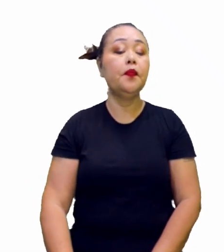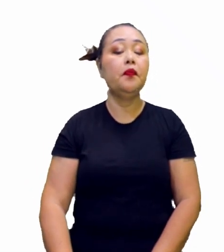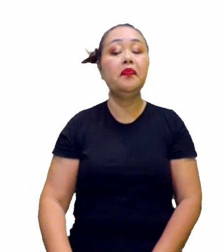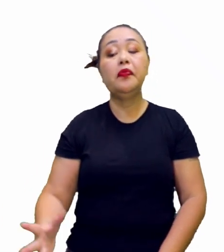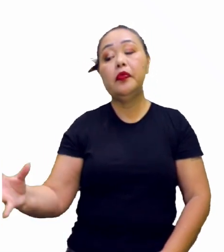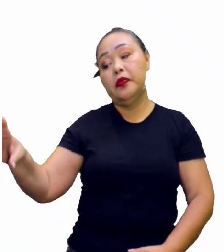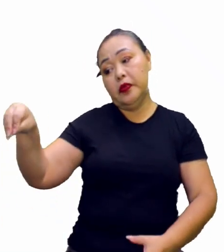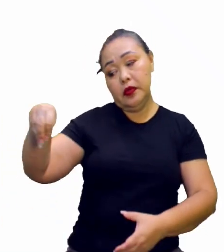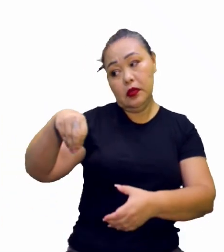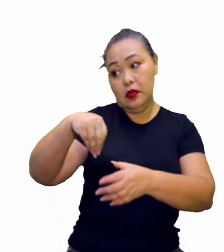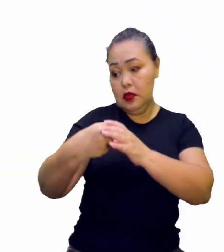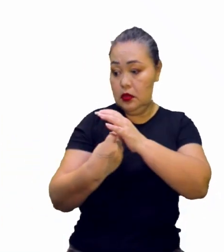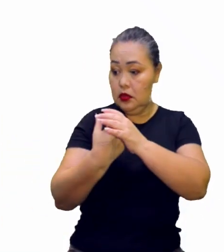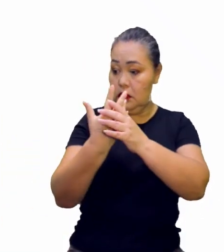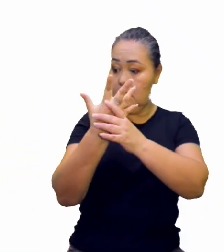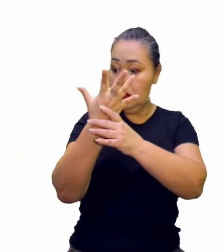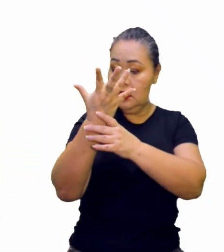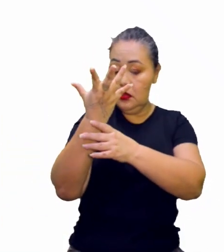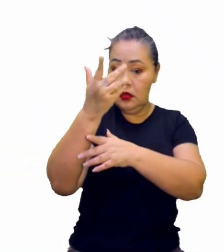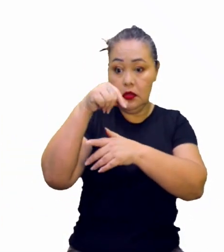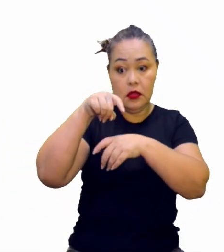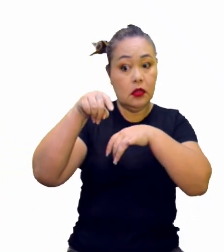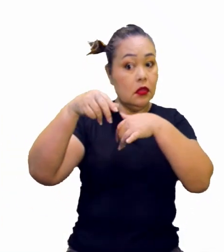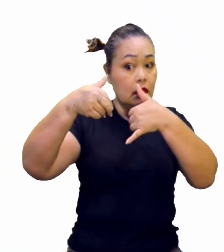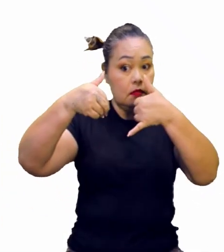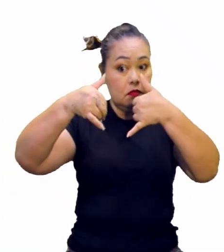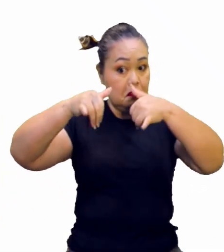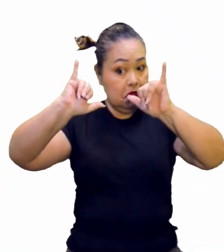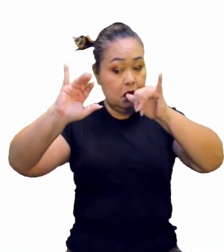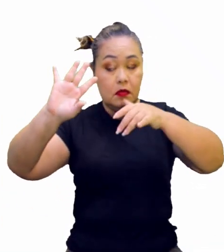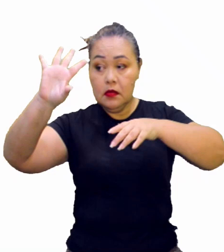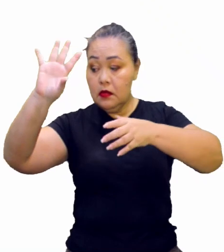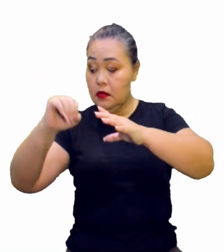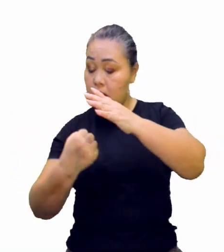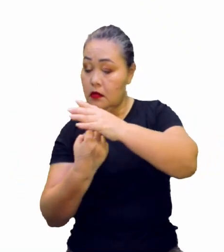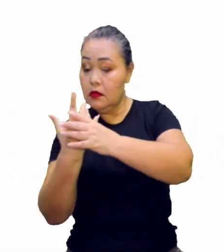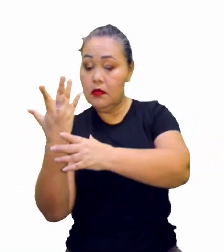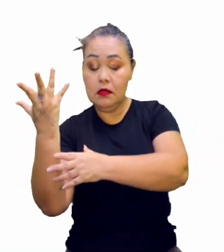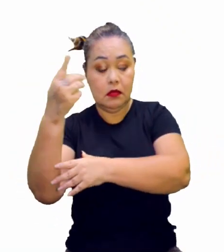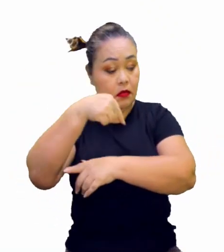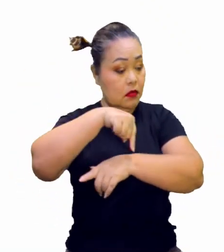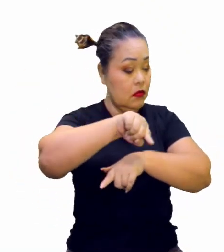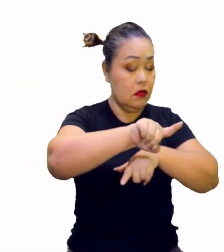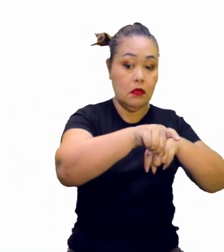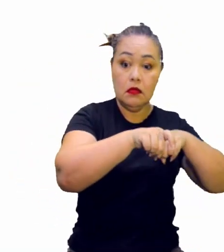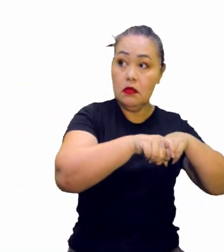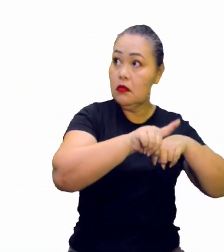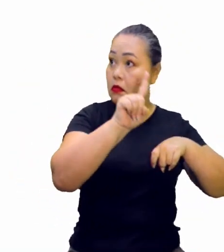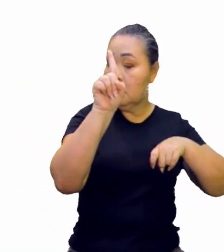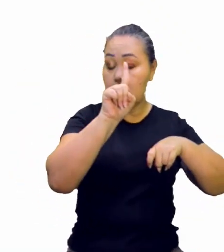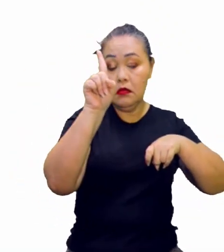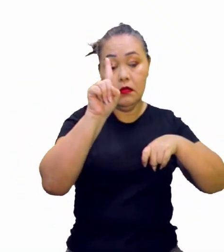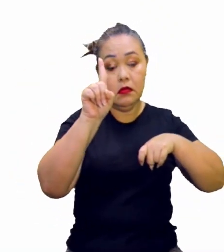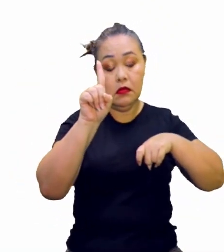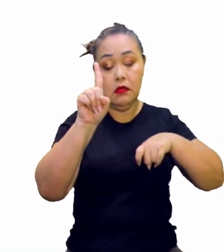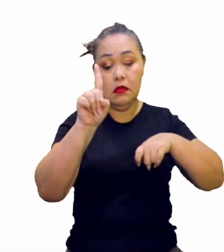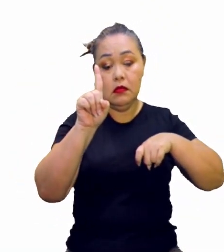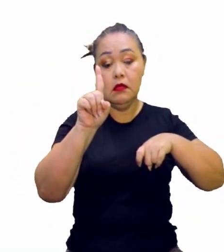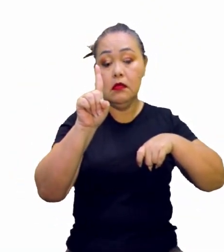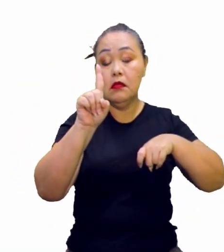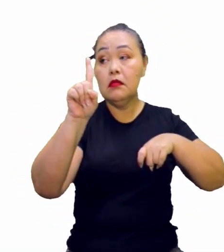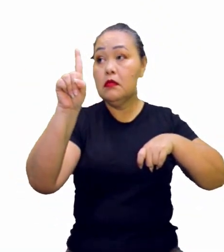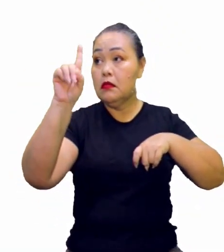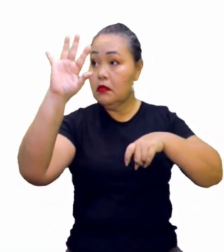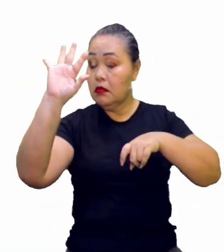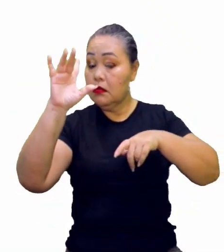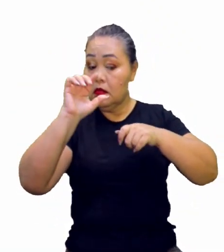inserir a floresta em uma atividade pecuária, inserir a floresta em uma atividade agrícola, e nem inserir